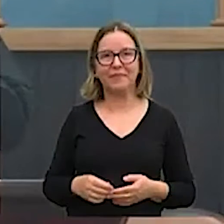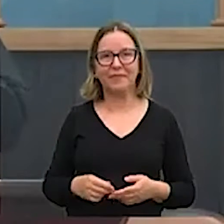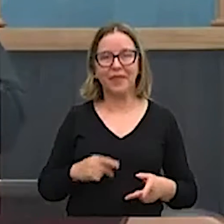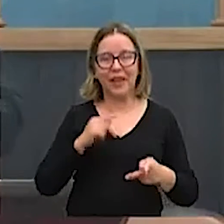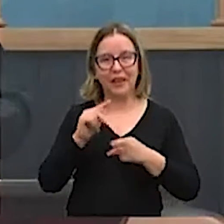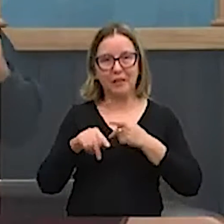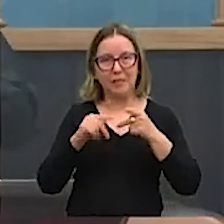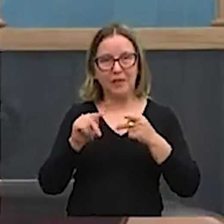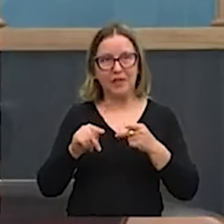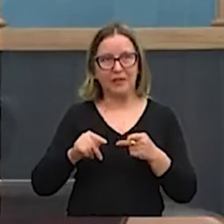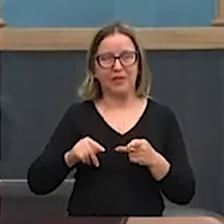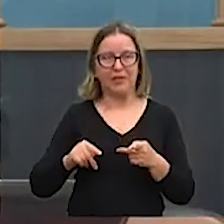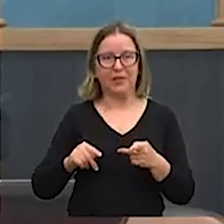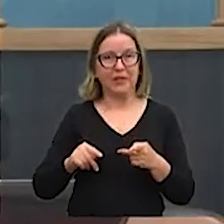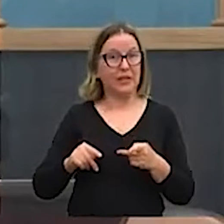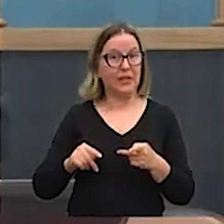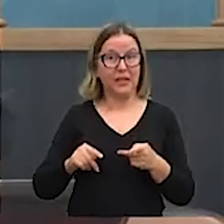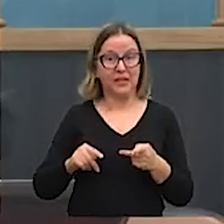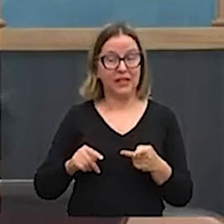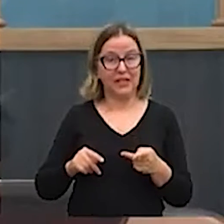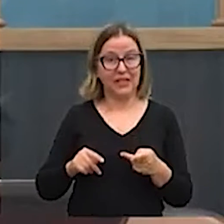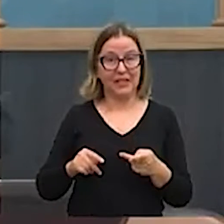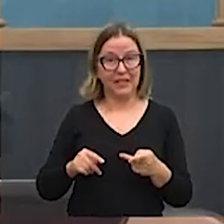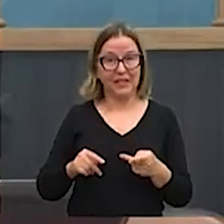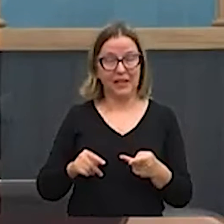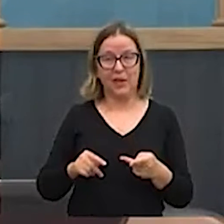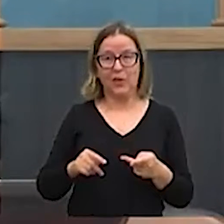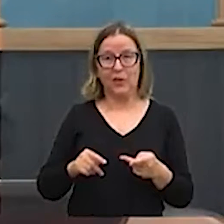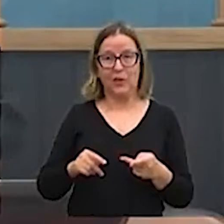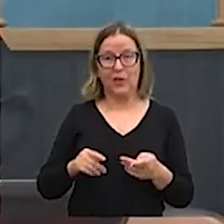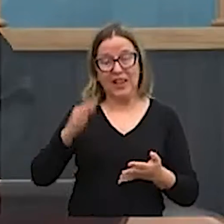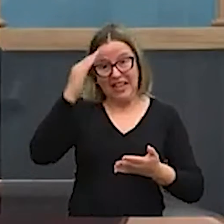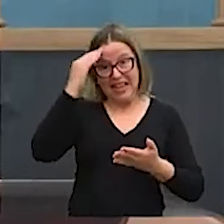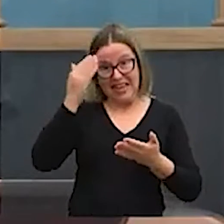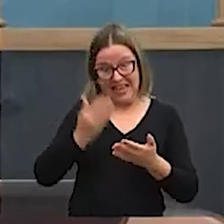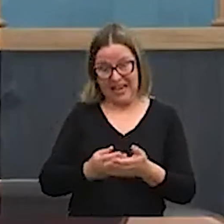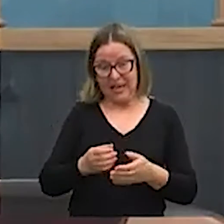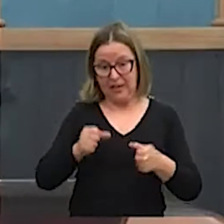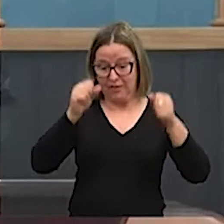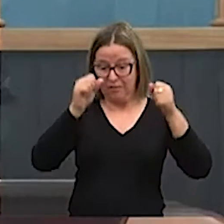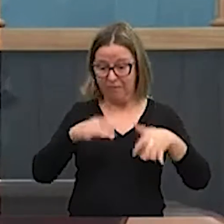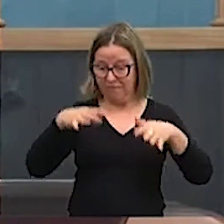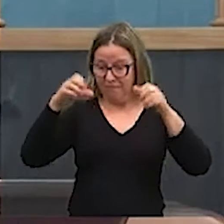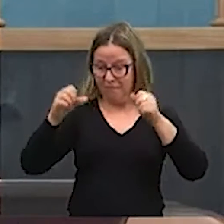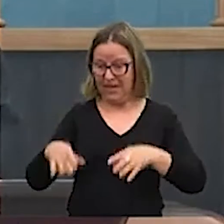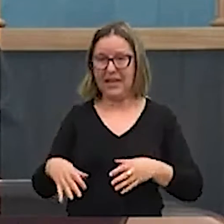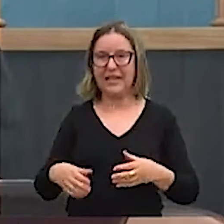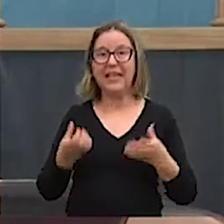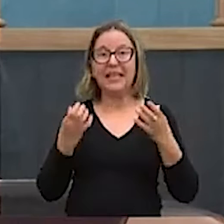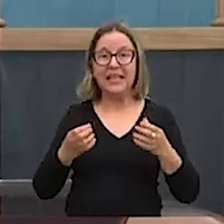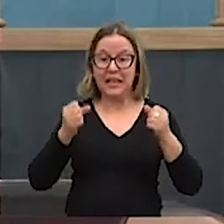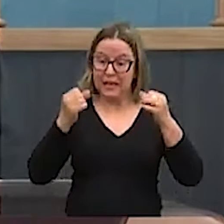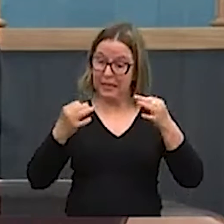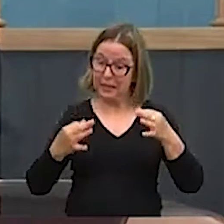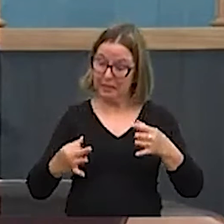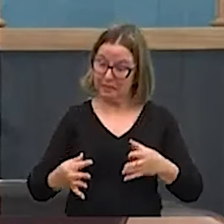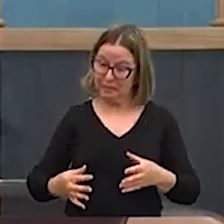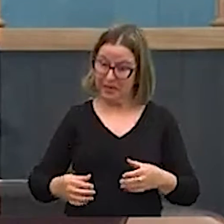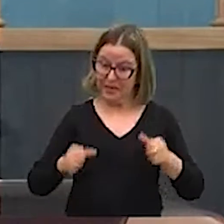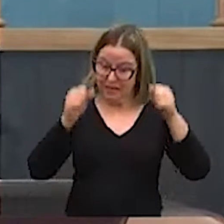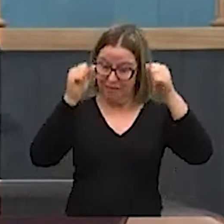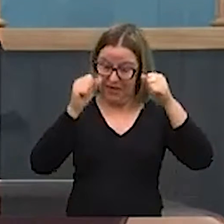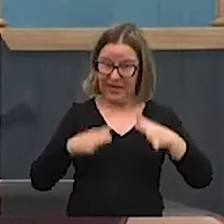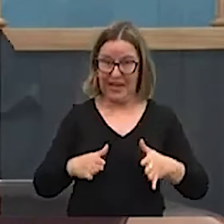estão dispostos a aceitar os fatos dos milagres, tentam explicar os milagres como alguma lei natural.